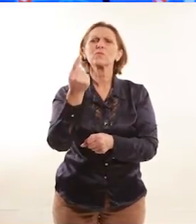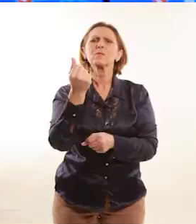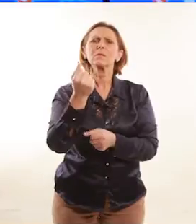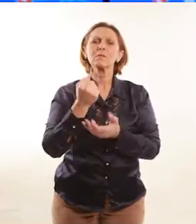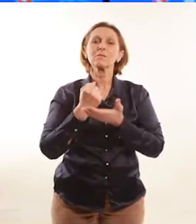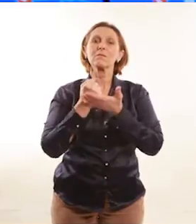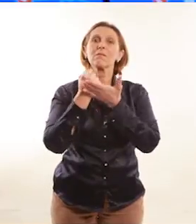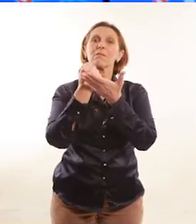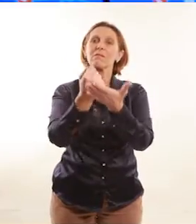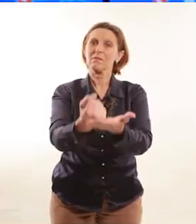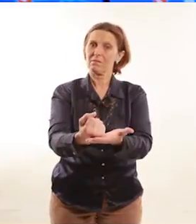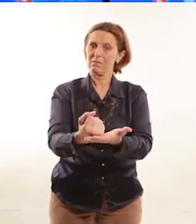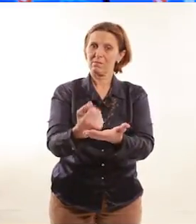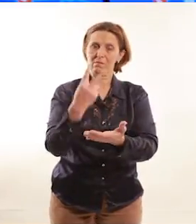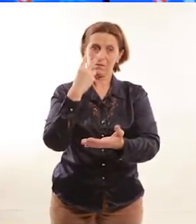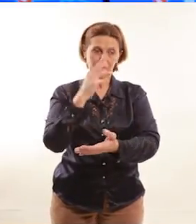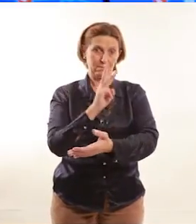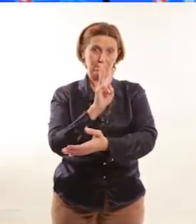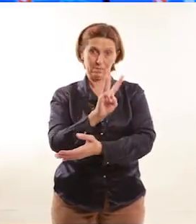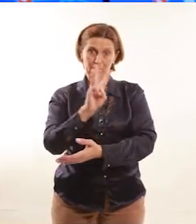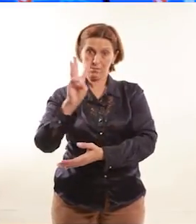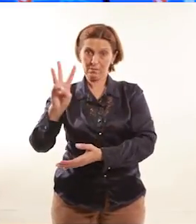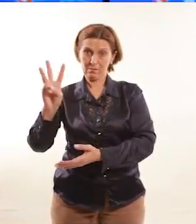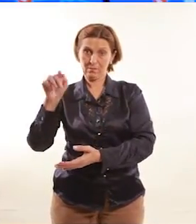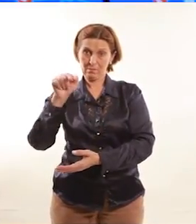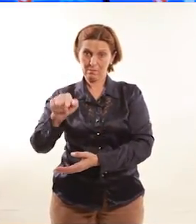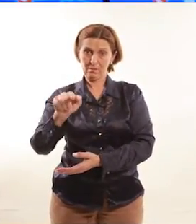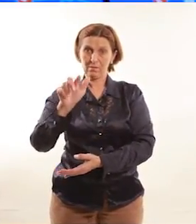desse bloco. Então, vocês entrem lá no